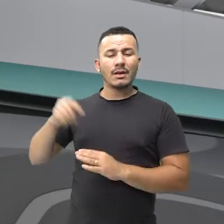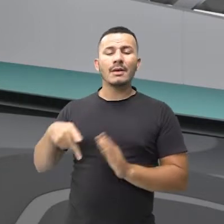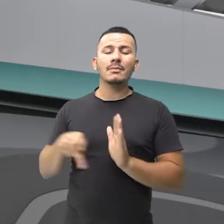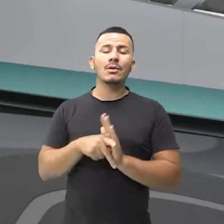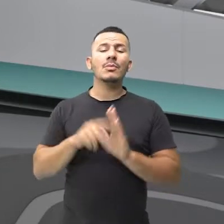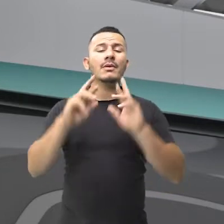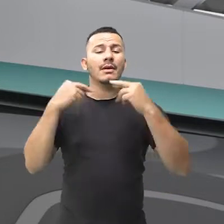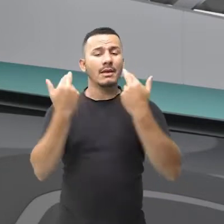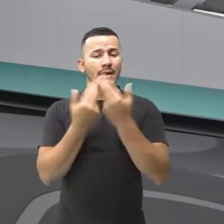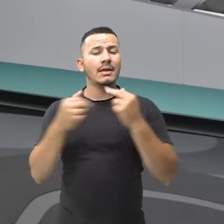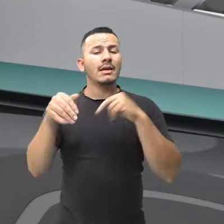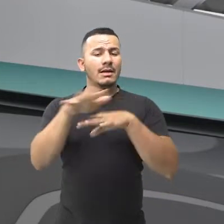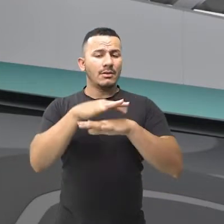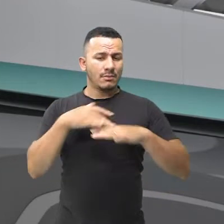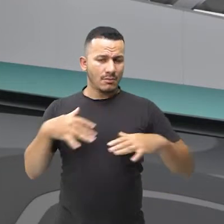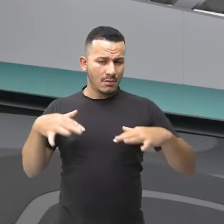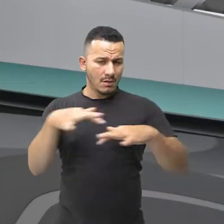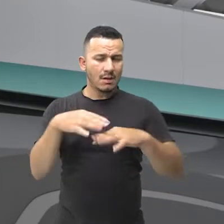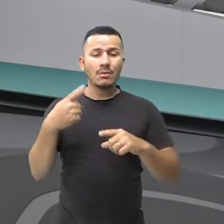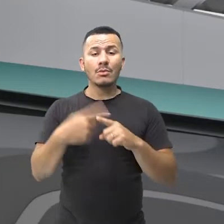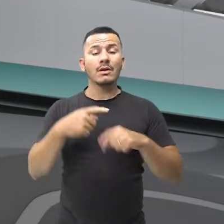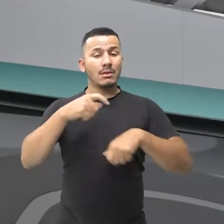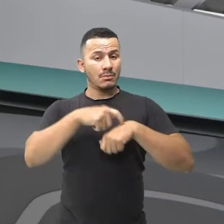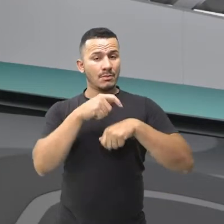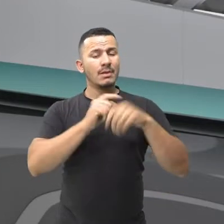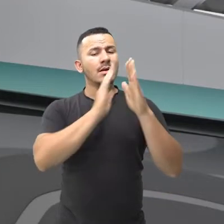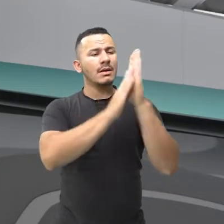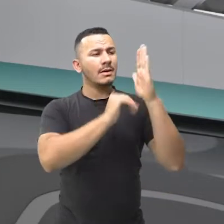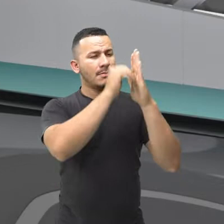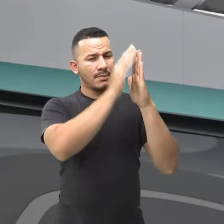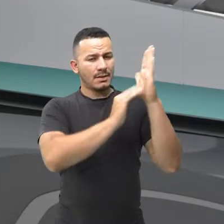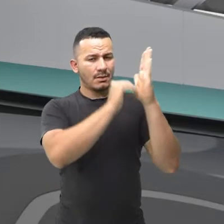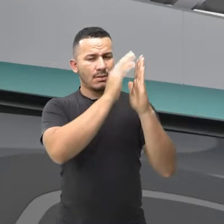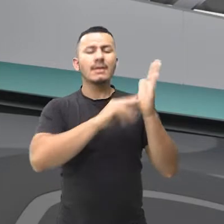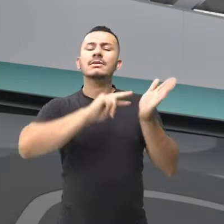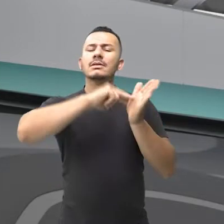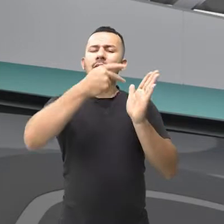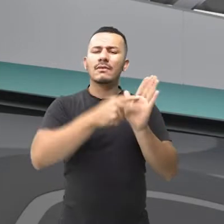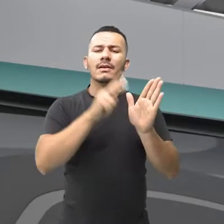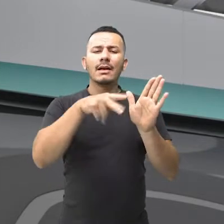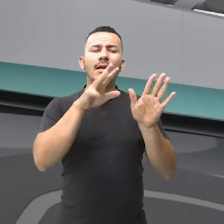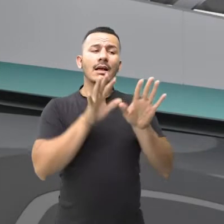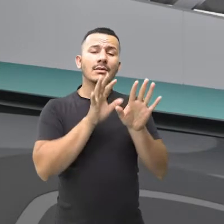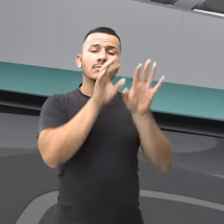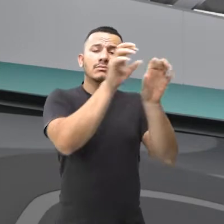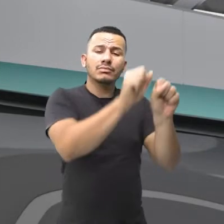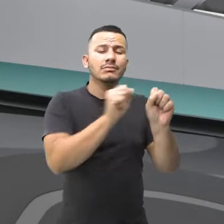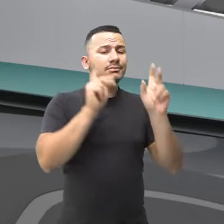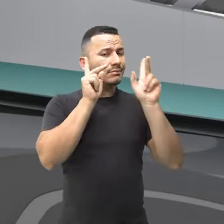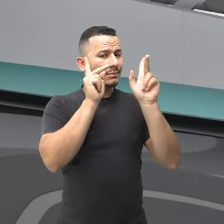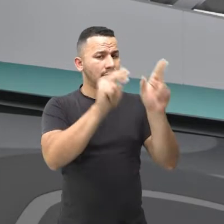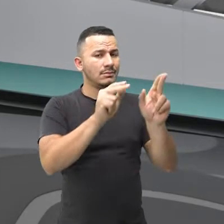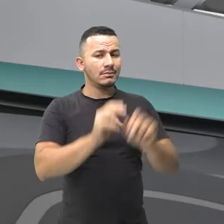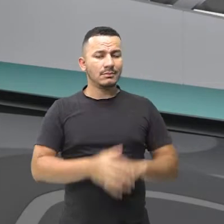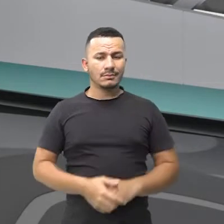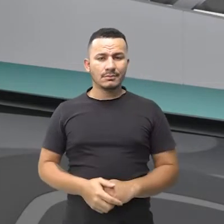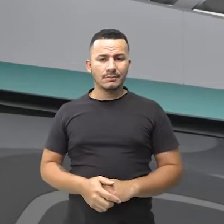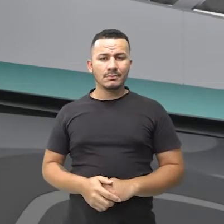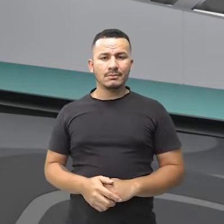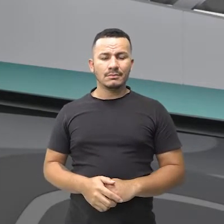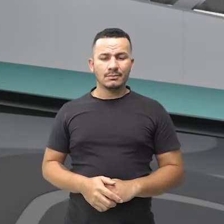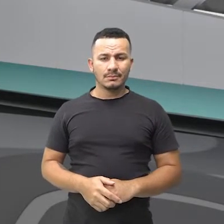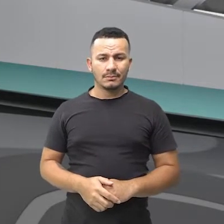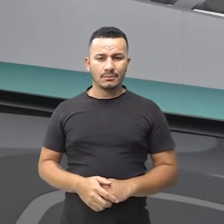eles acreditavam que ao pintar esses animais, eles caçavam exatamente como estavam pintados.